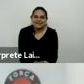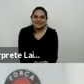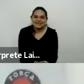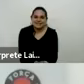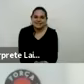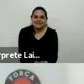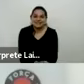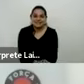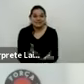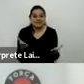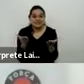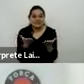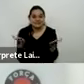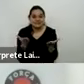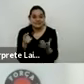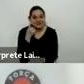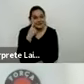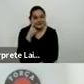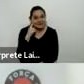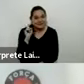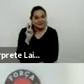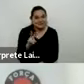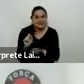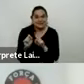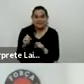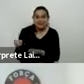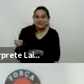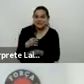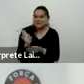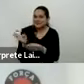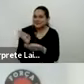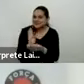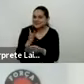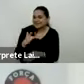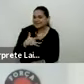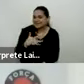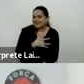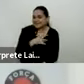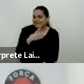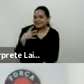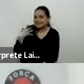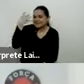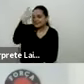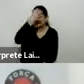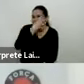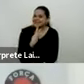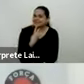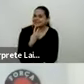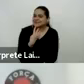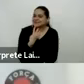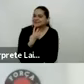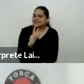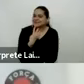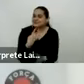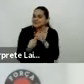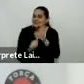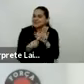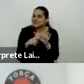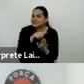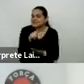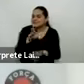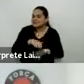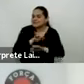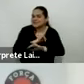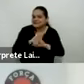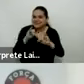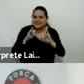E agora vamos acompanhar um novo vídeo do Saúde 24 Horas, passando para vocês mais informações